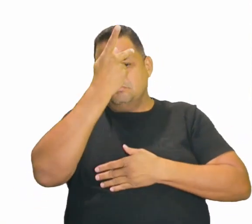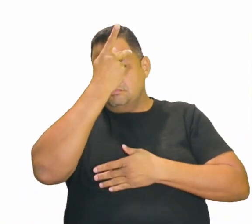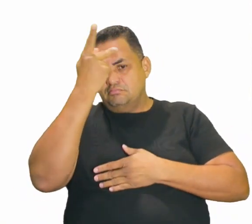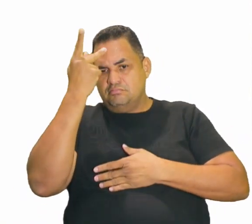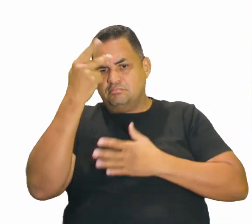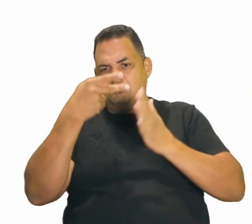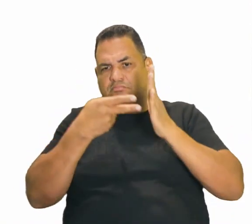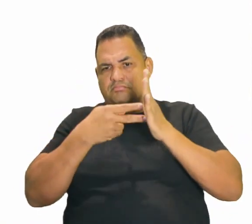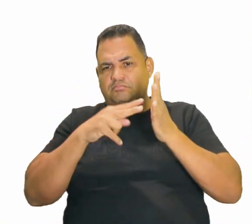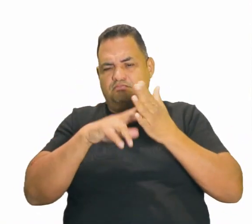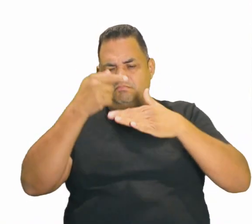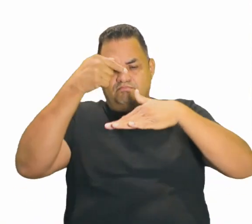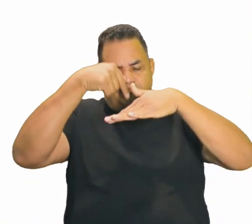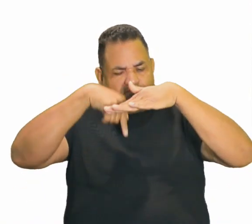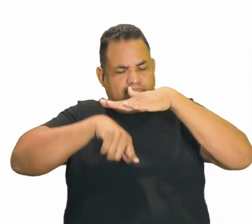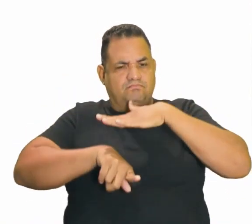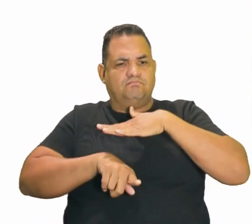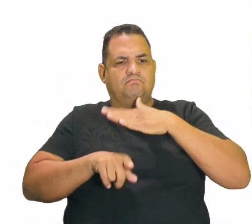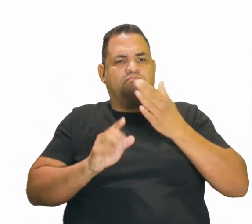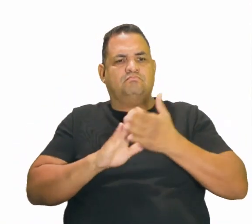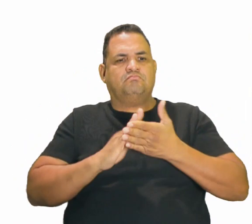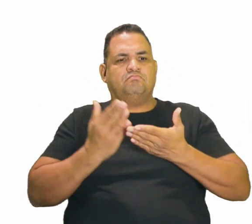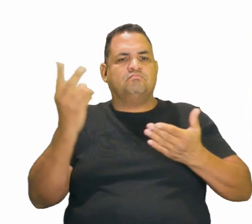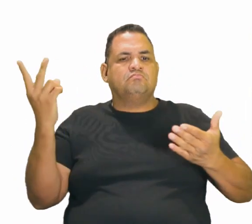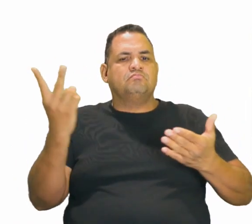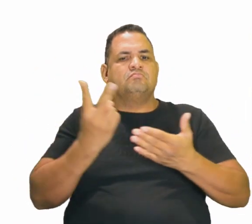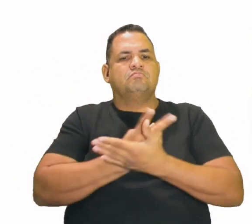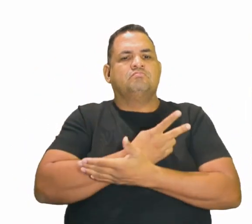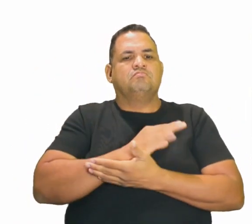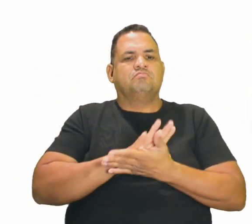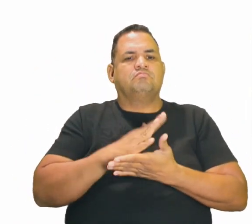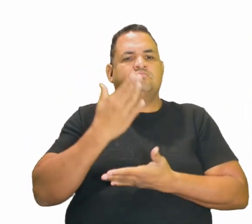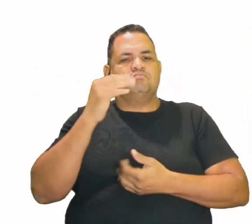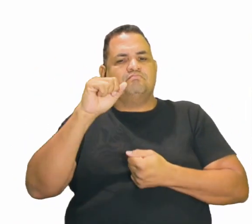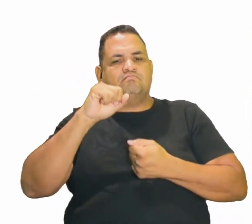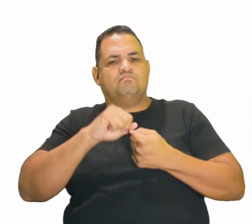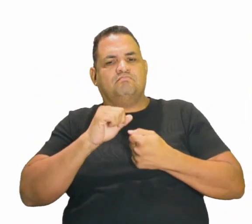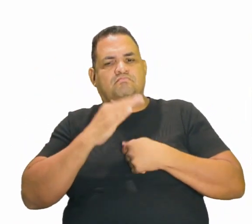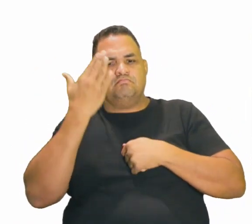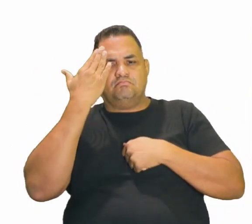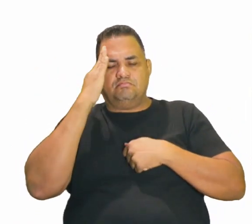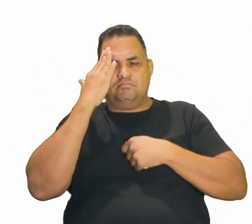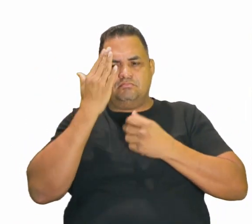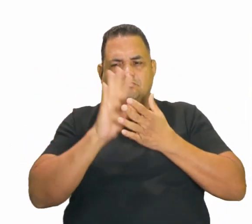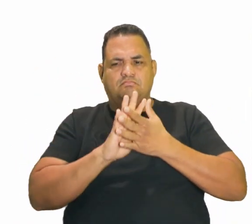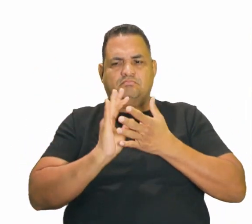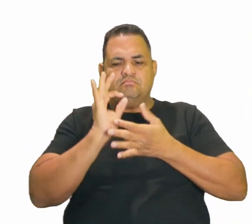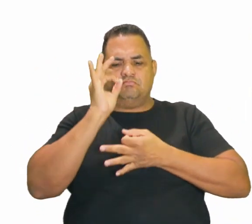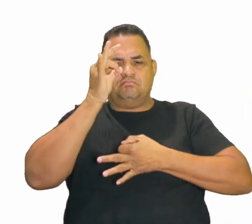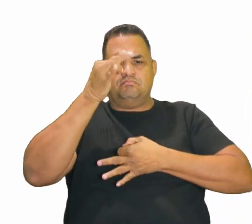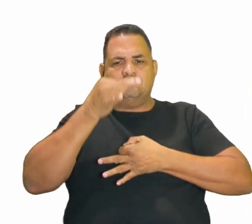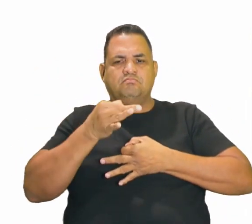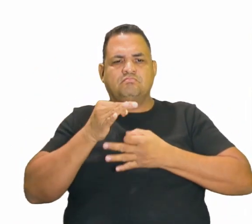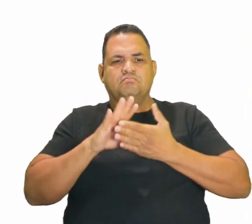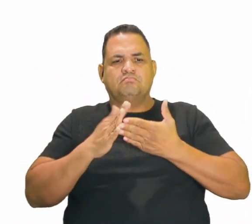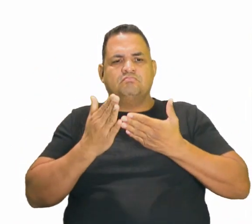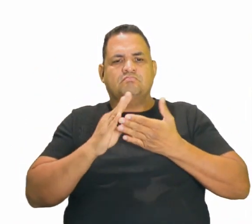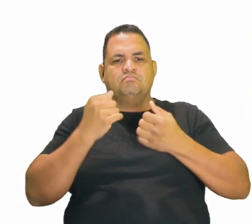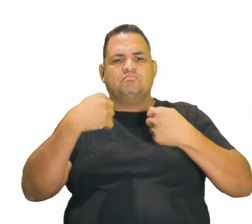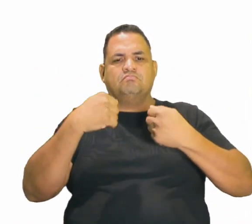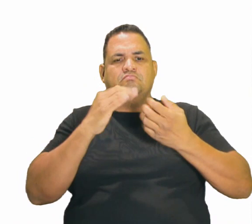significação profunda dos acontecimentos fazendo ou compreender claramente